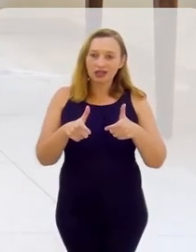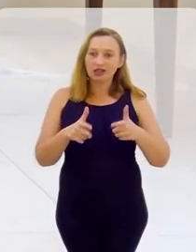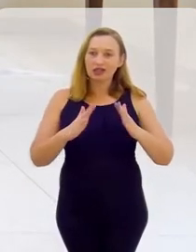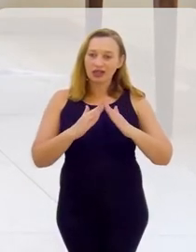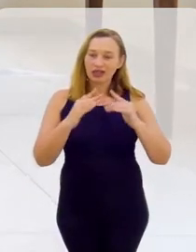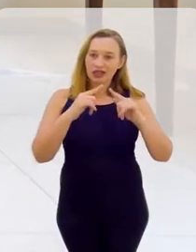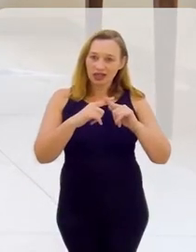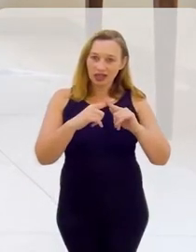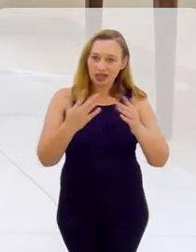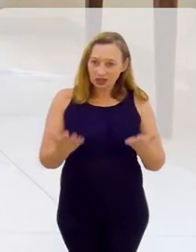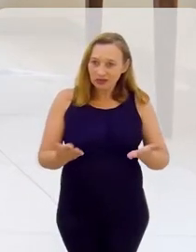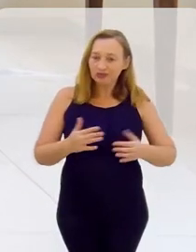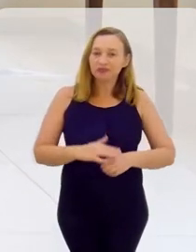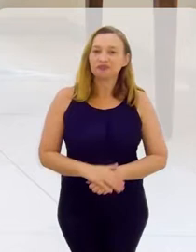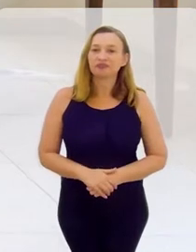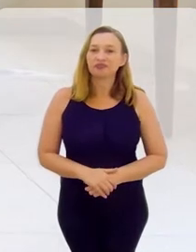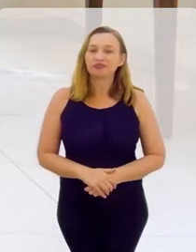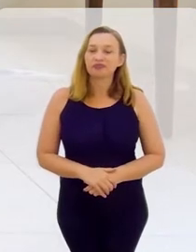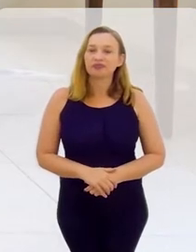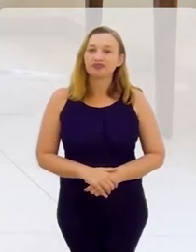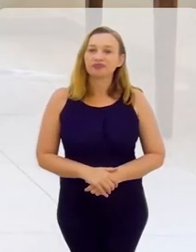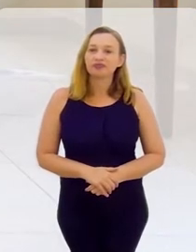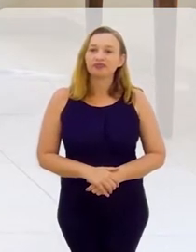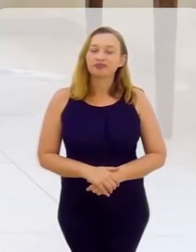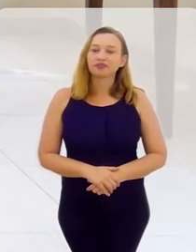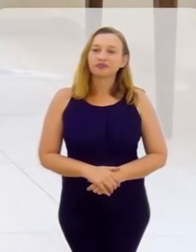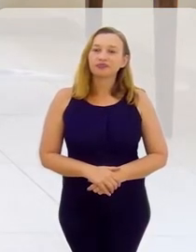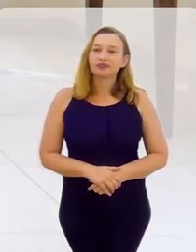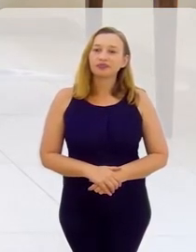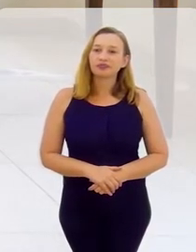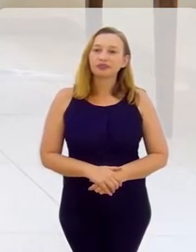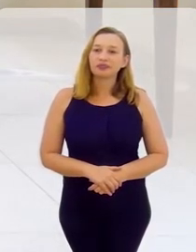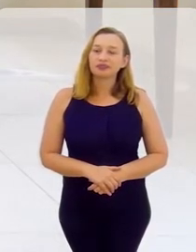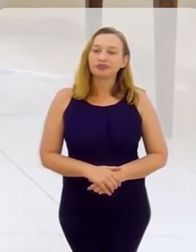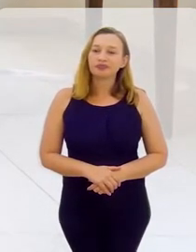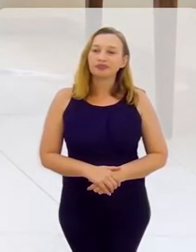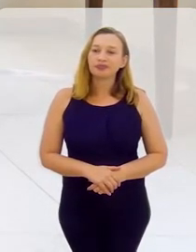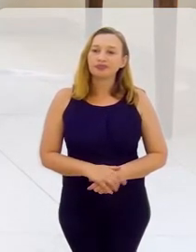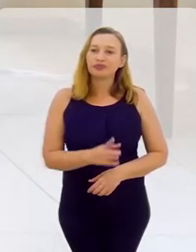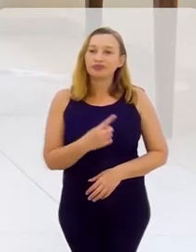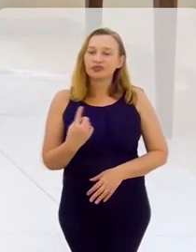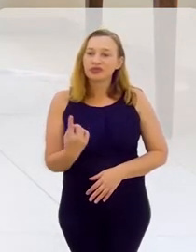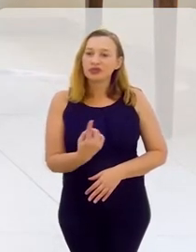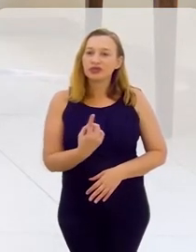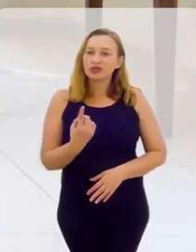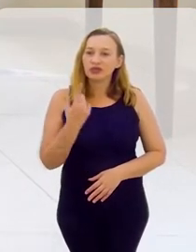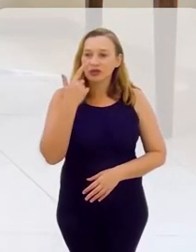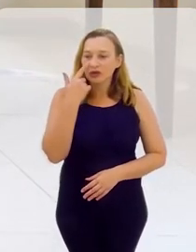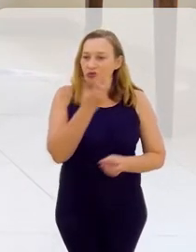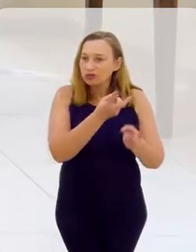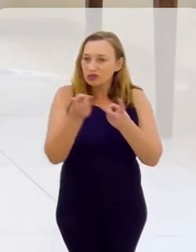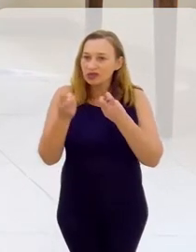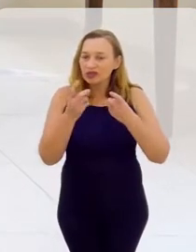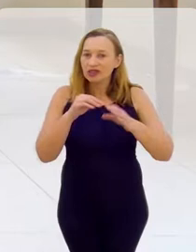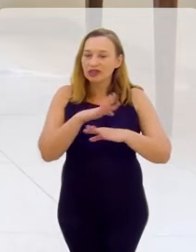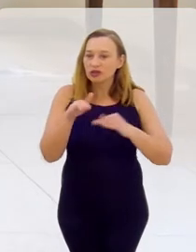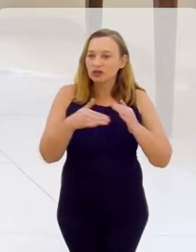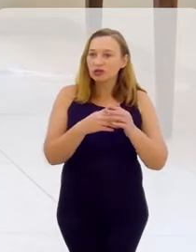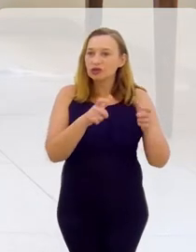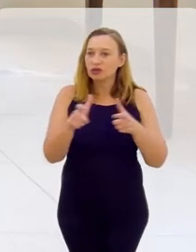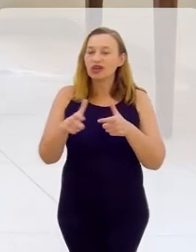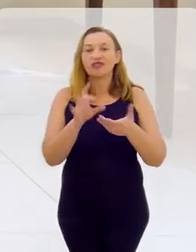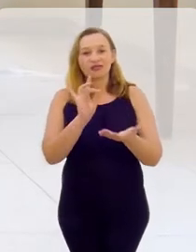toda a igreja, as duas, tanto a pequena capela quanto a igreja. E a gente encontra ele em todos os